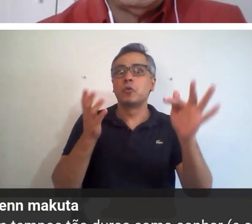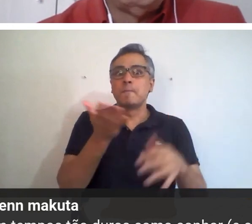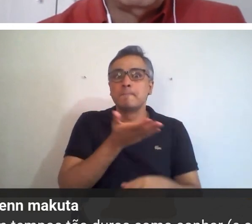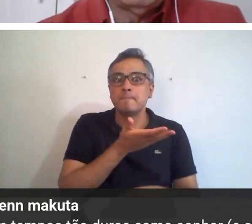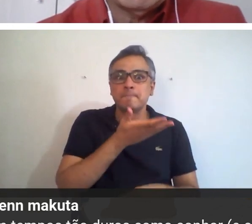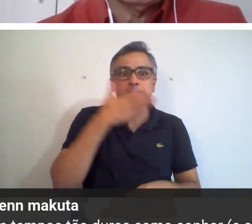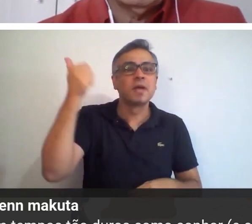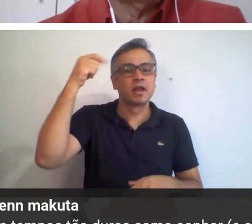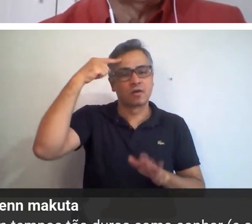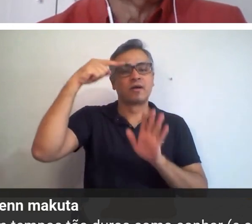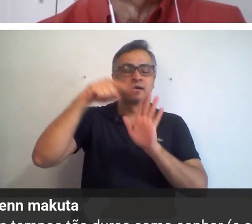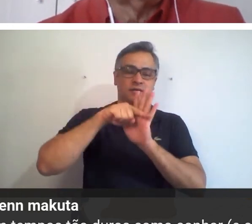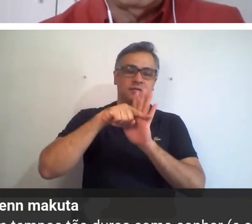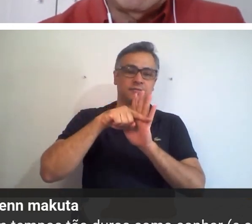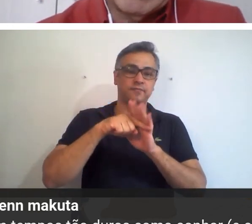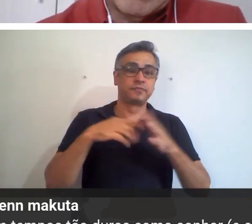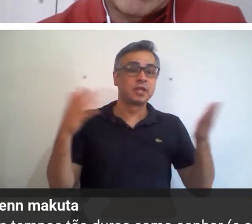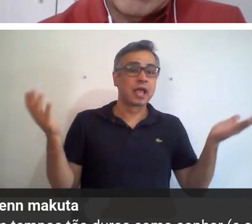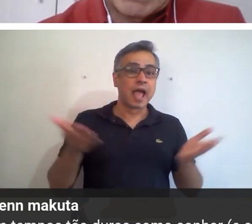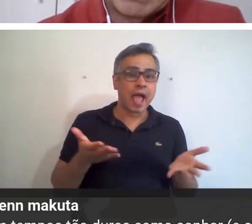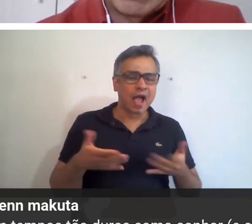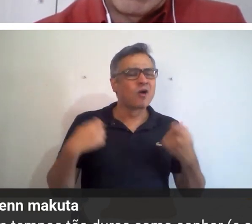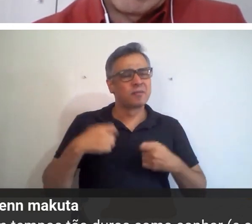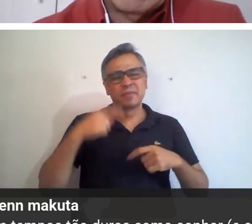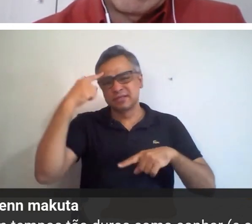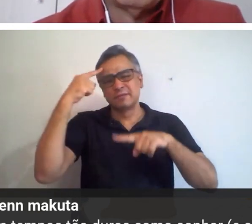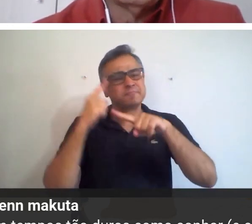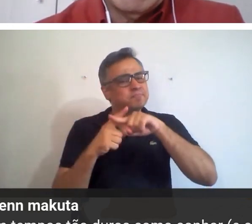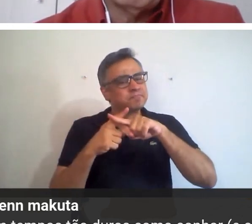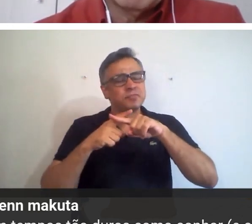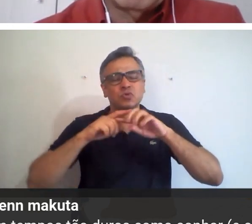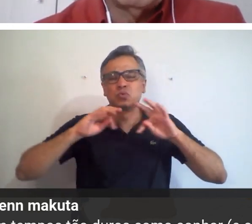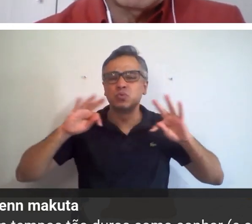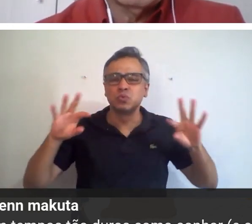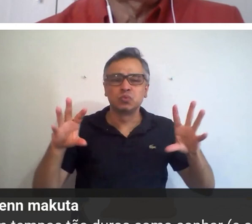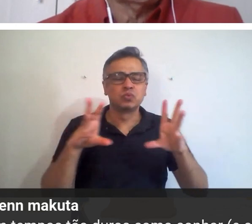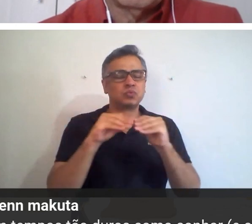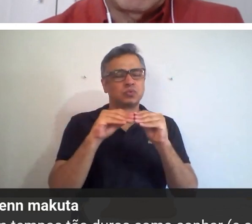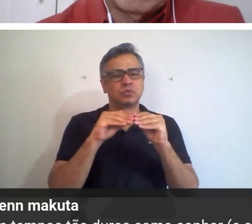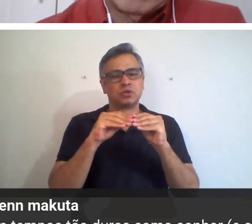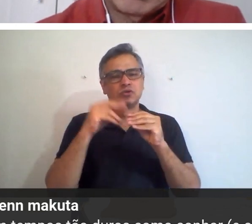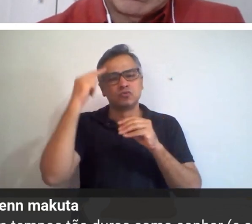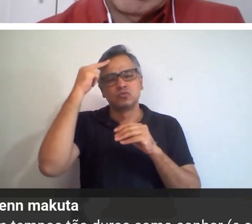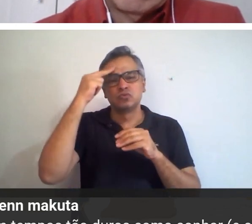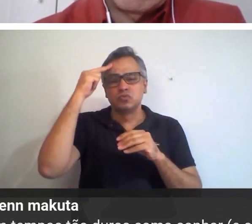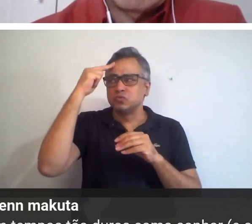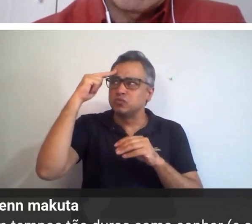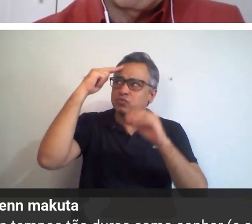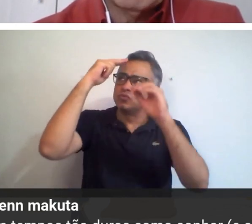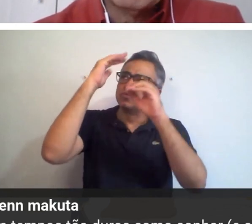se embriagar de utopias. Não dá para viver sem sonho.